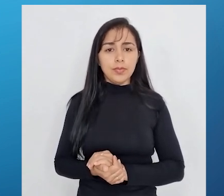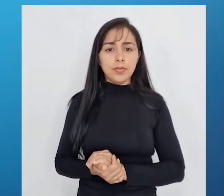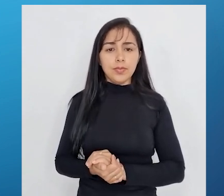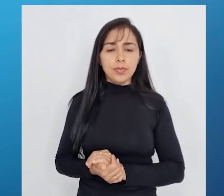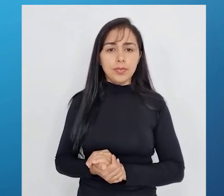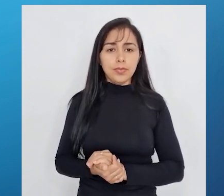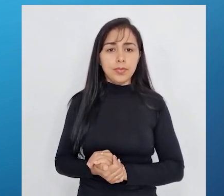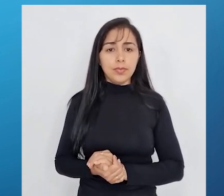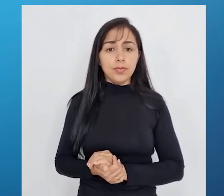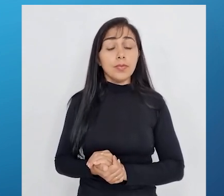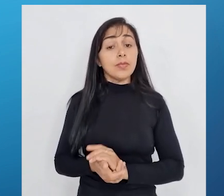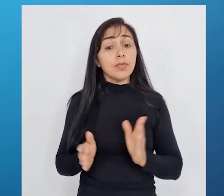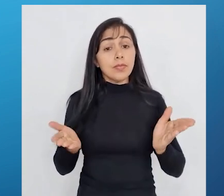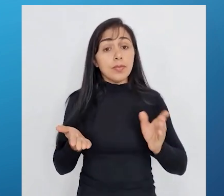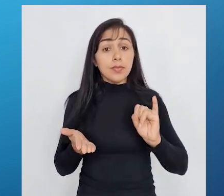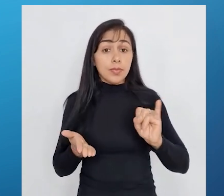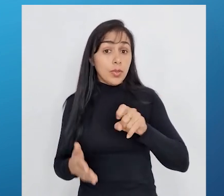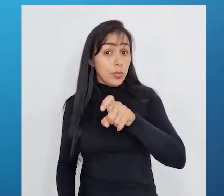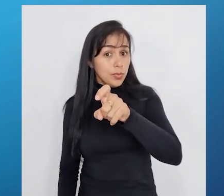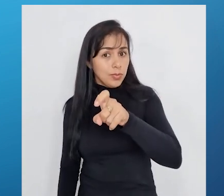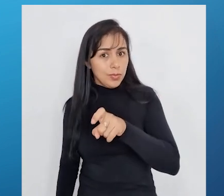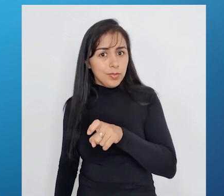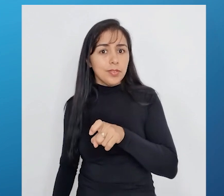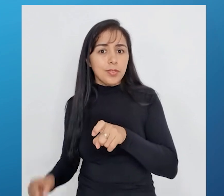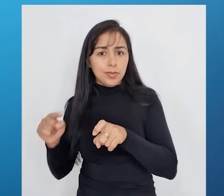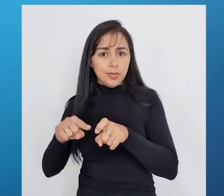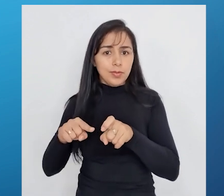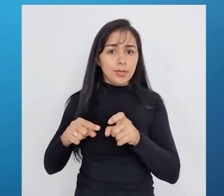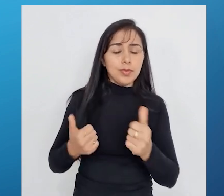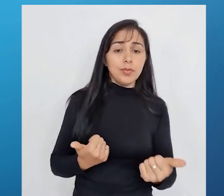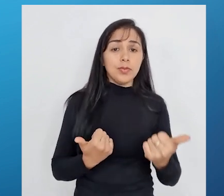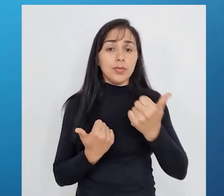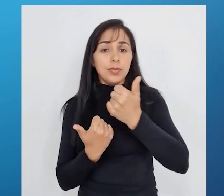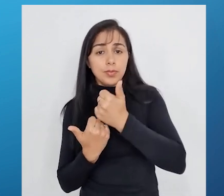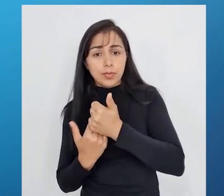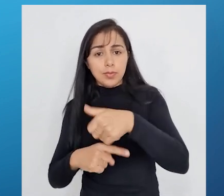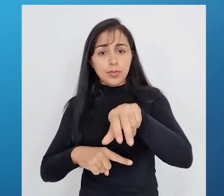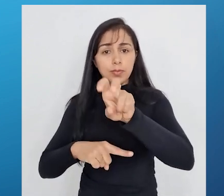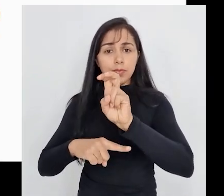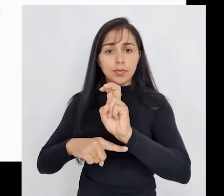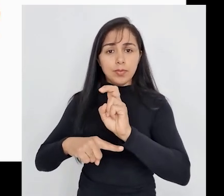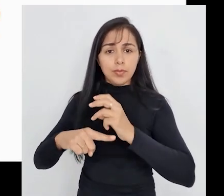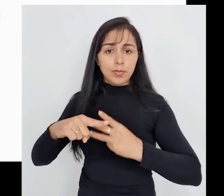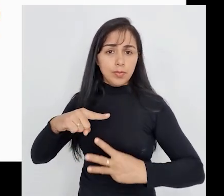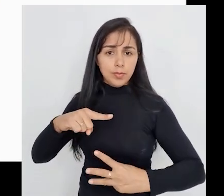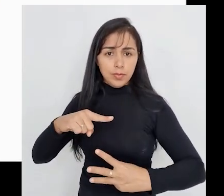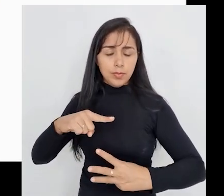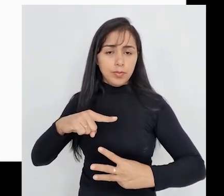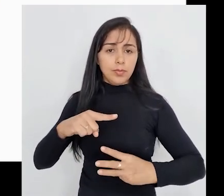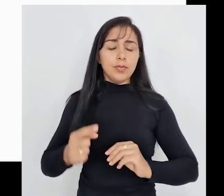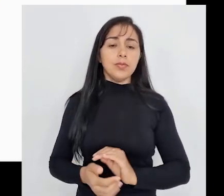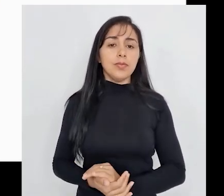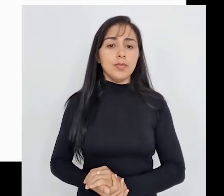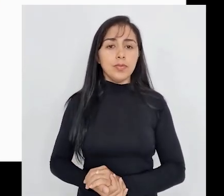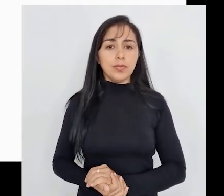nosso x, ele agora assumir um valor de 5 sobre 3.